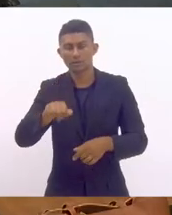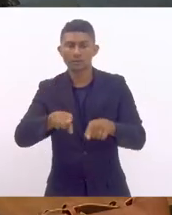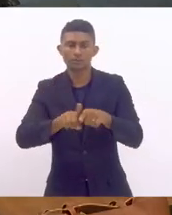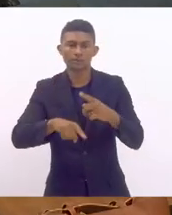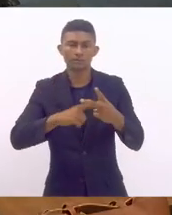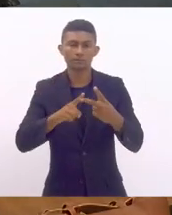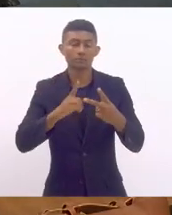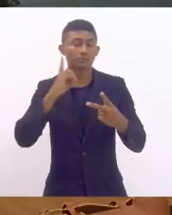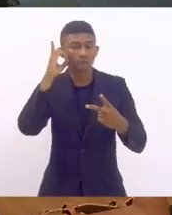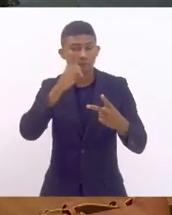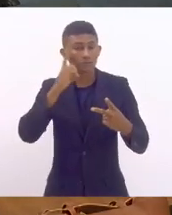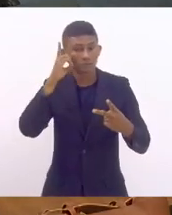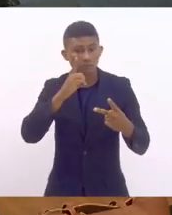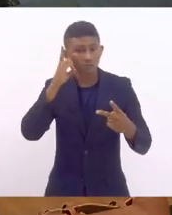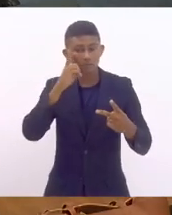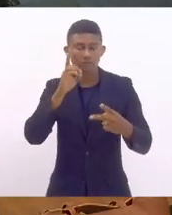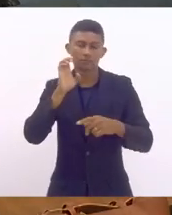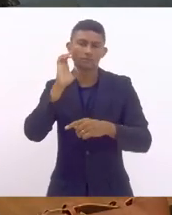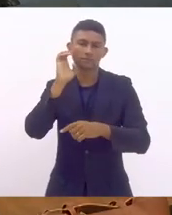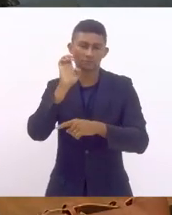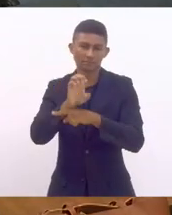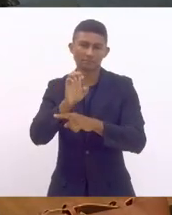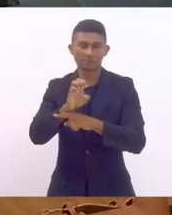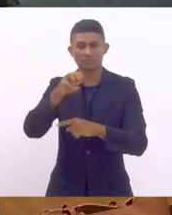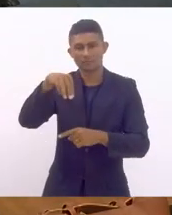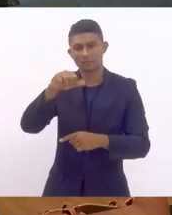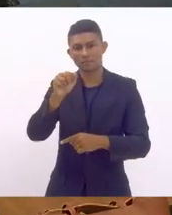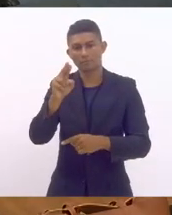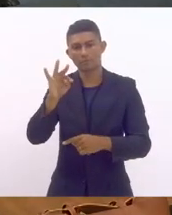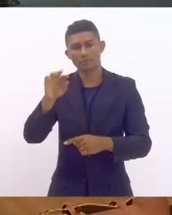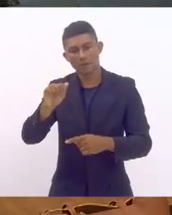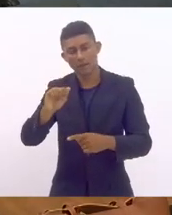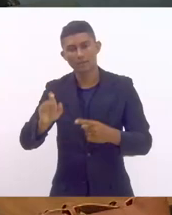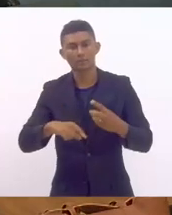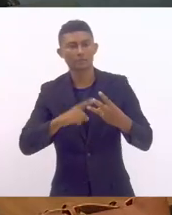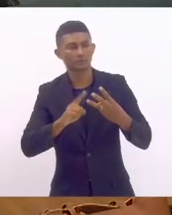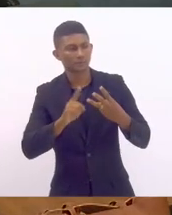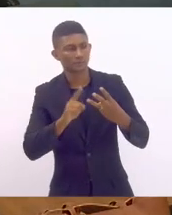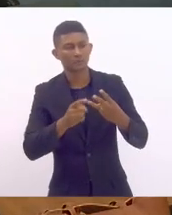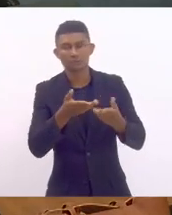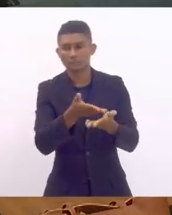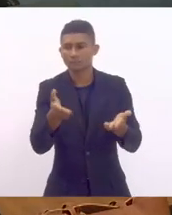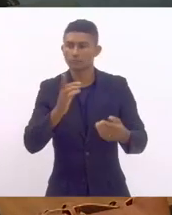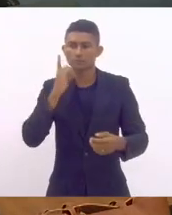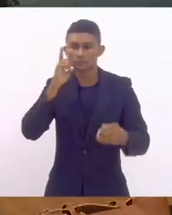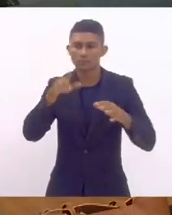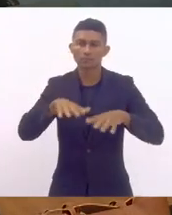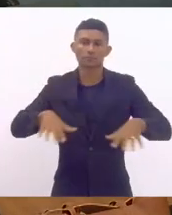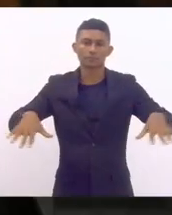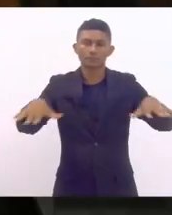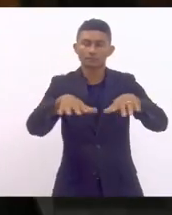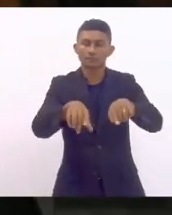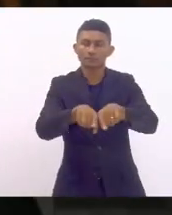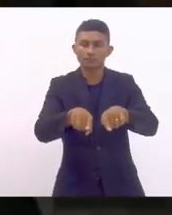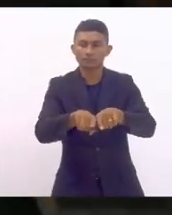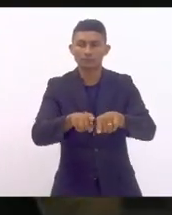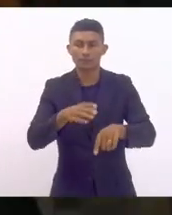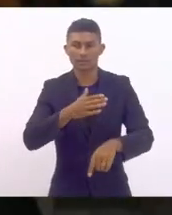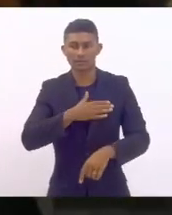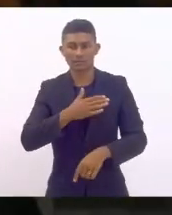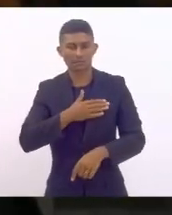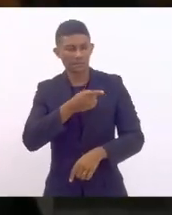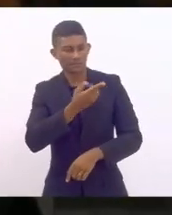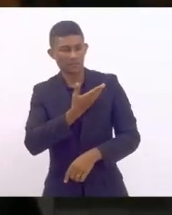Martha Rocha deputada Rejane assim todos os demais deputados ao meu conterrâneo Geraldo pudim